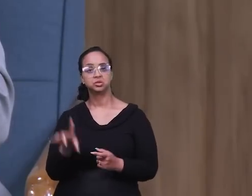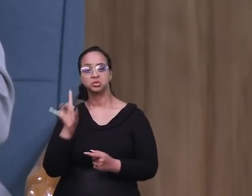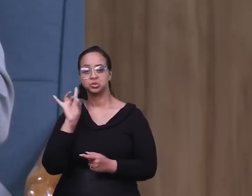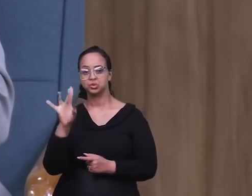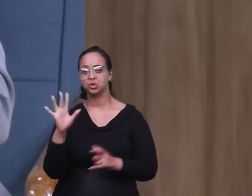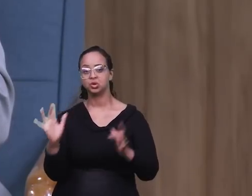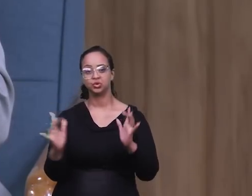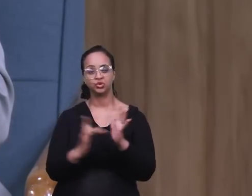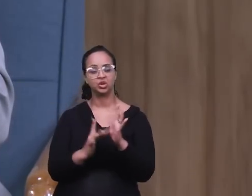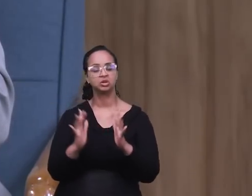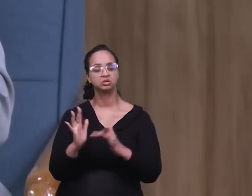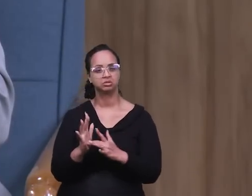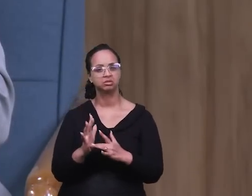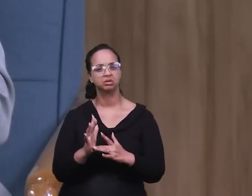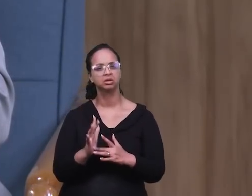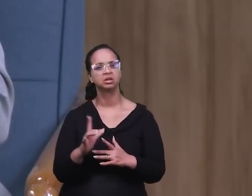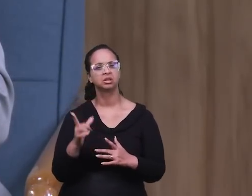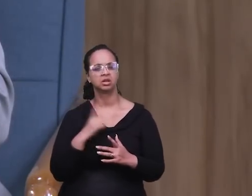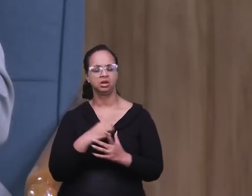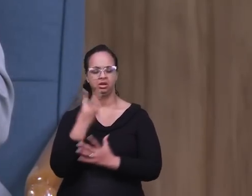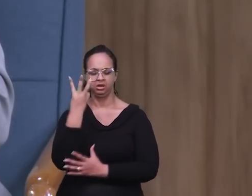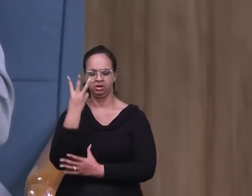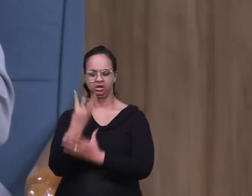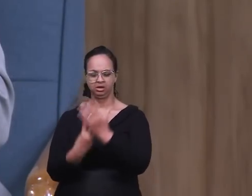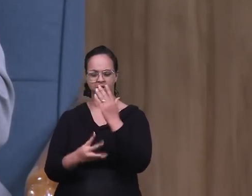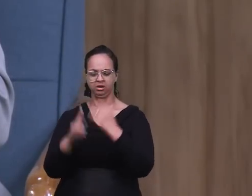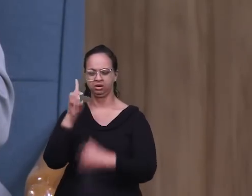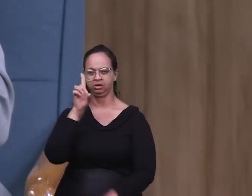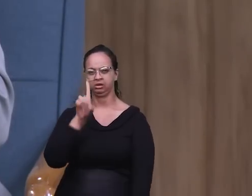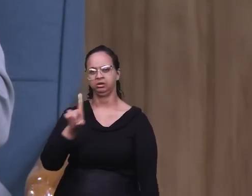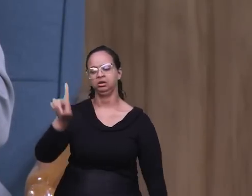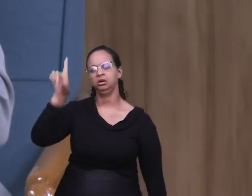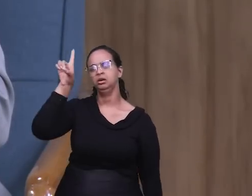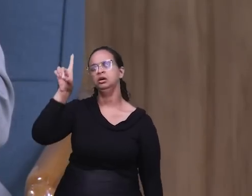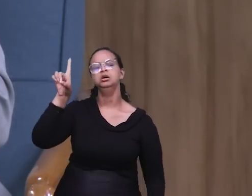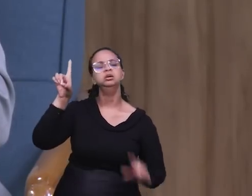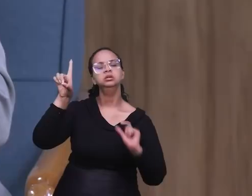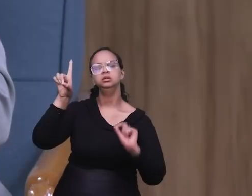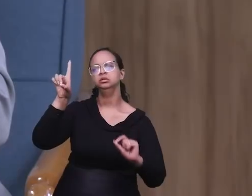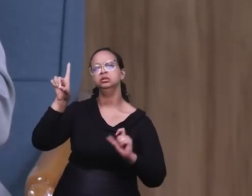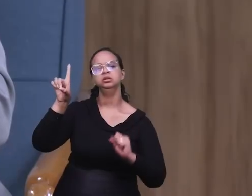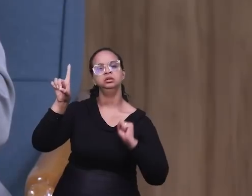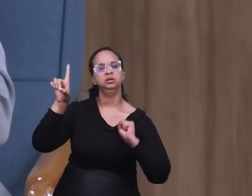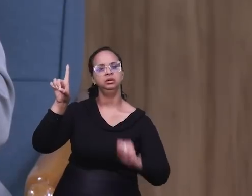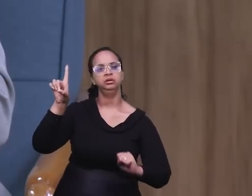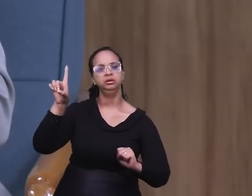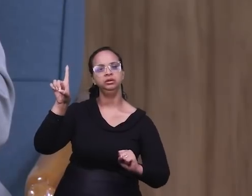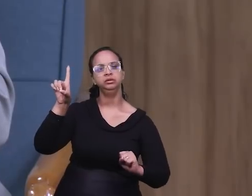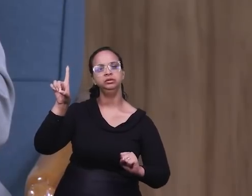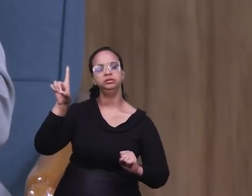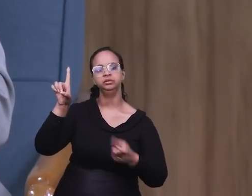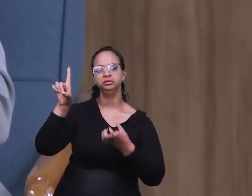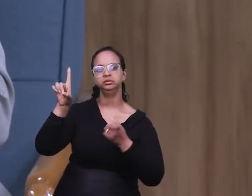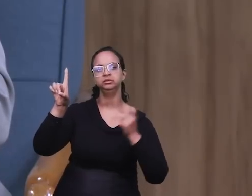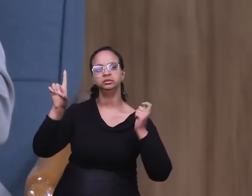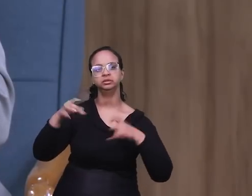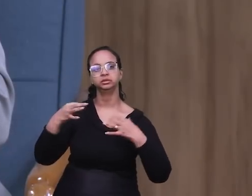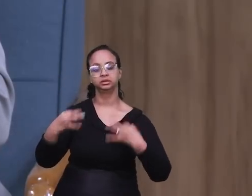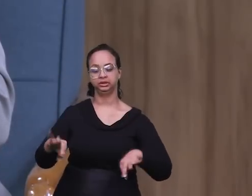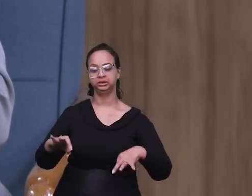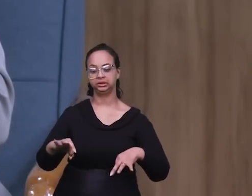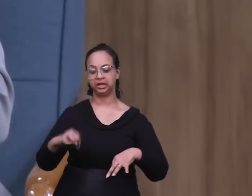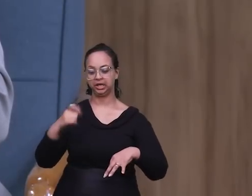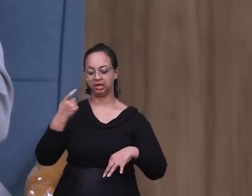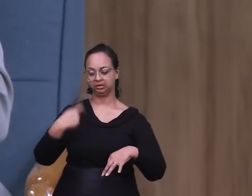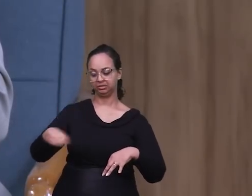só o Senhor Jesus, né, e aí a gente vê a Trindade, a figura da Trindade, Pai, Filho e Espírito Santo, que podem dizer com toda